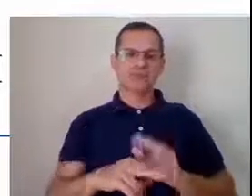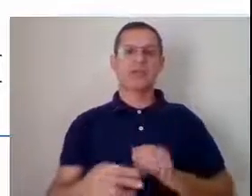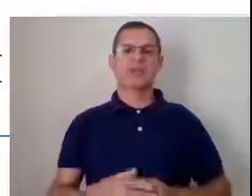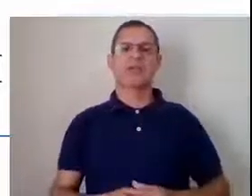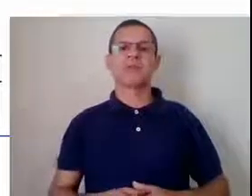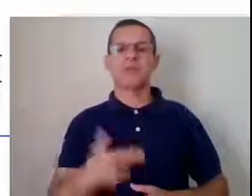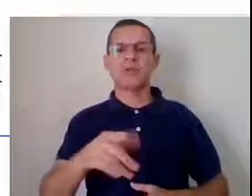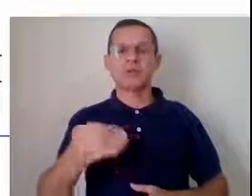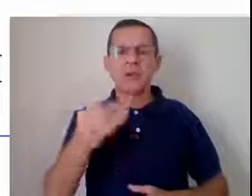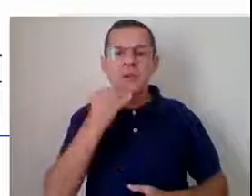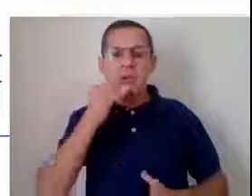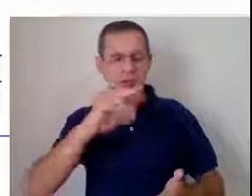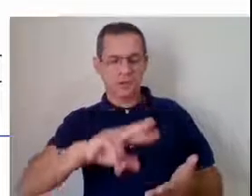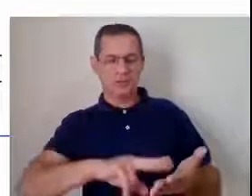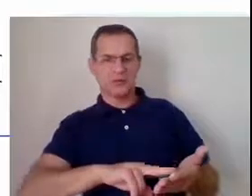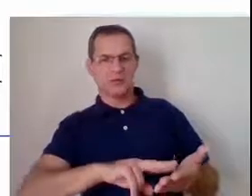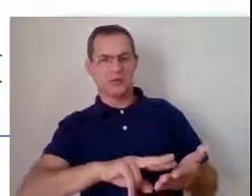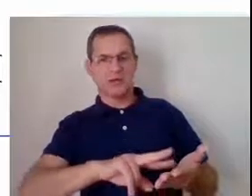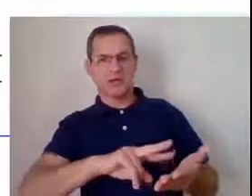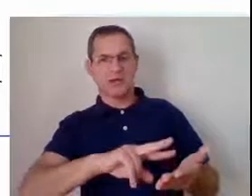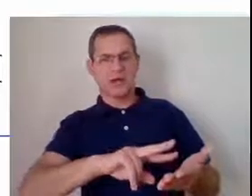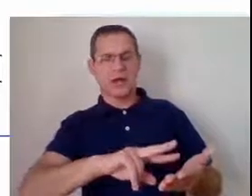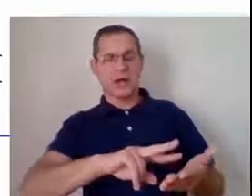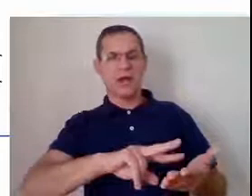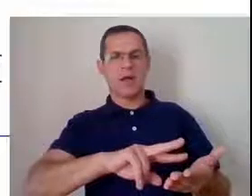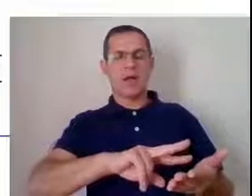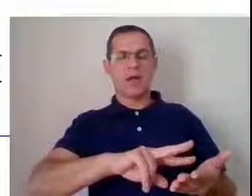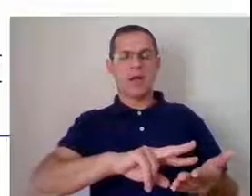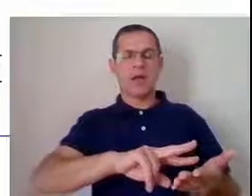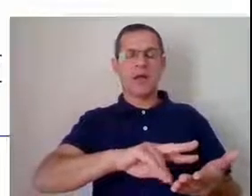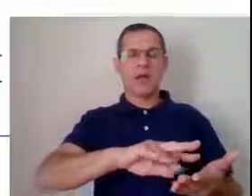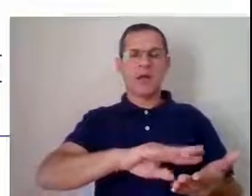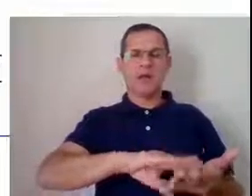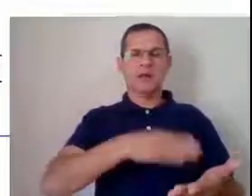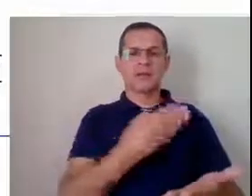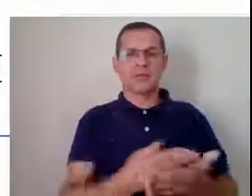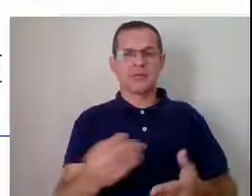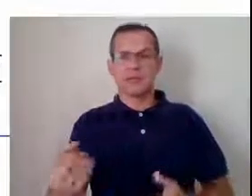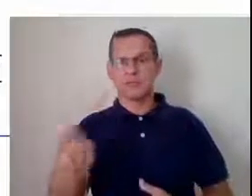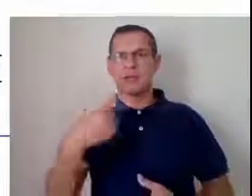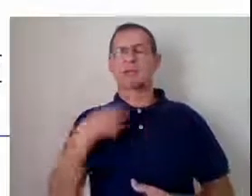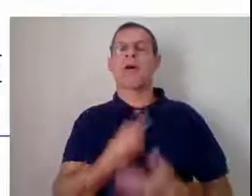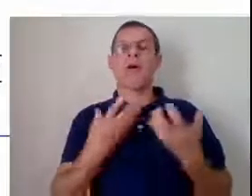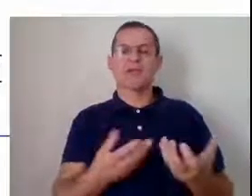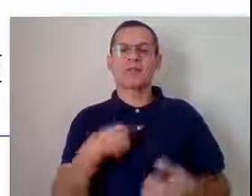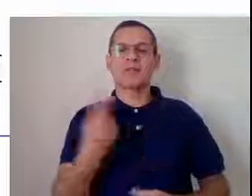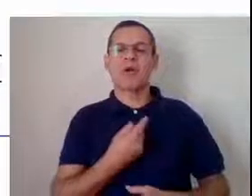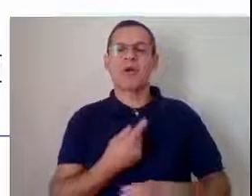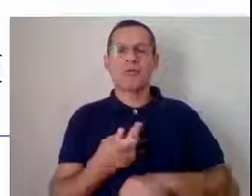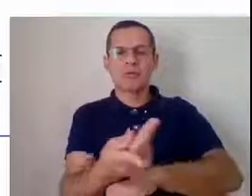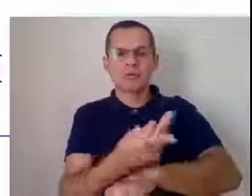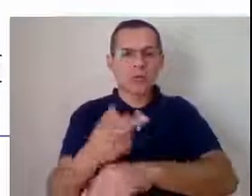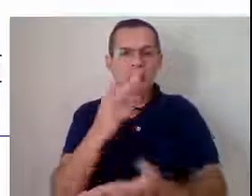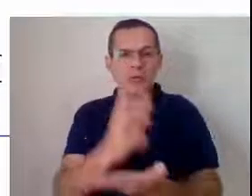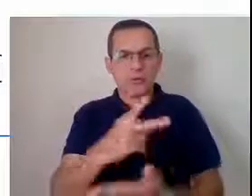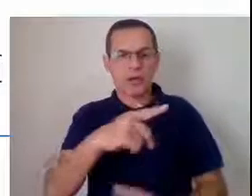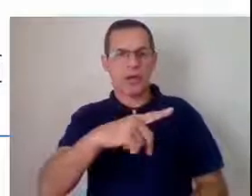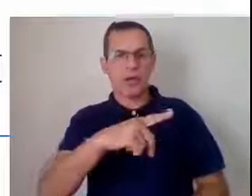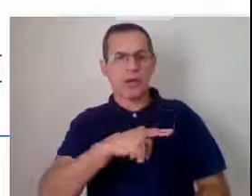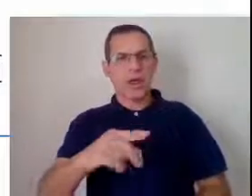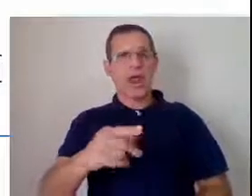a interpretações equivocadas. É isso que nós queremos, é isso que nós desejamos, ter